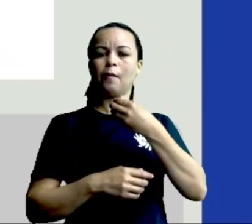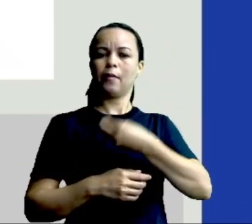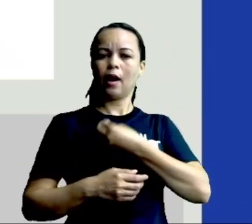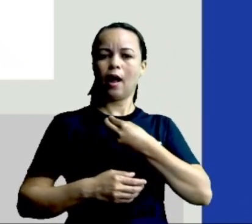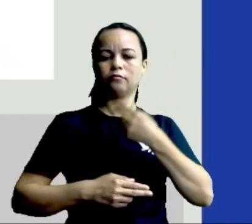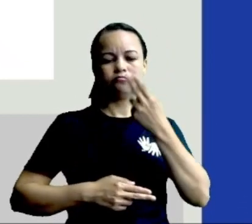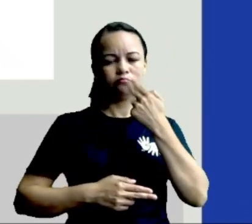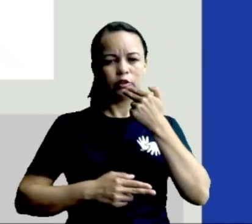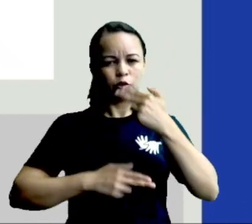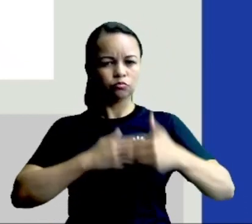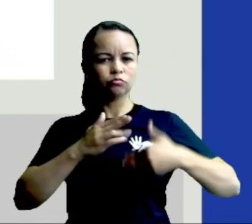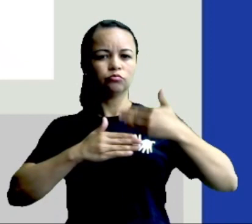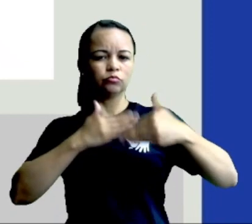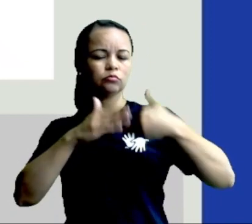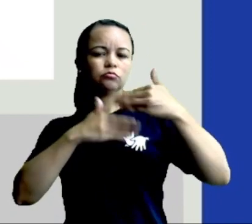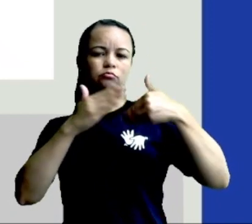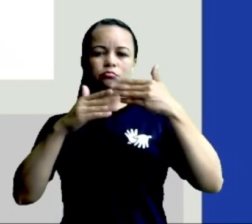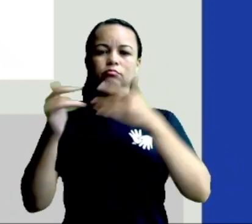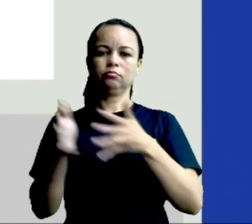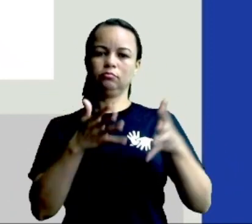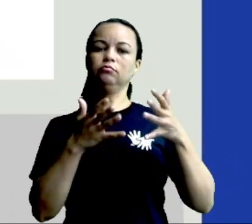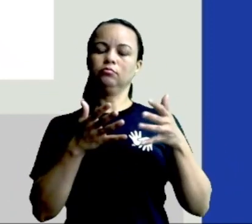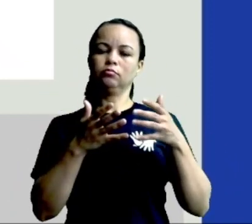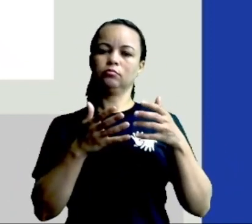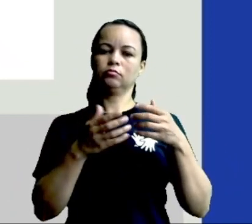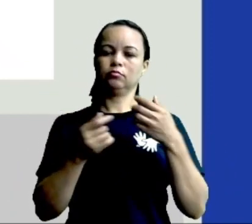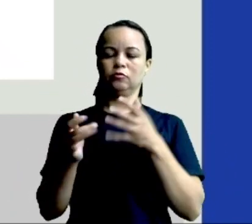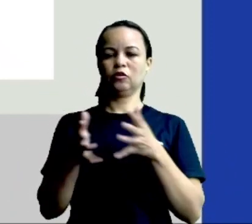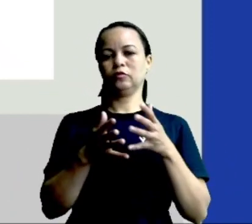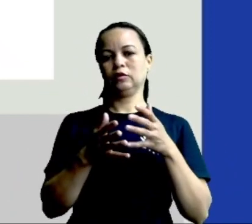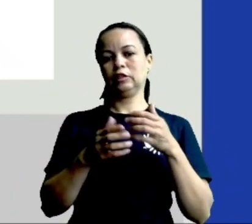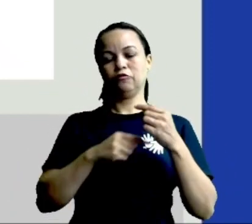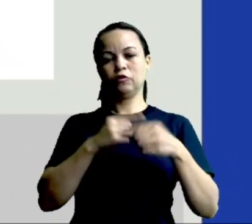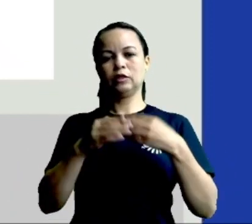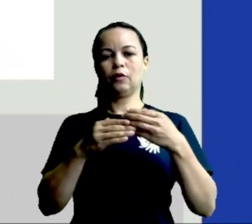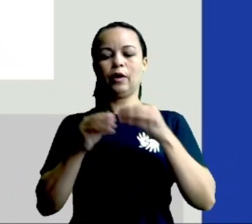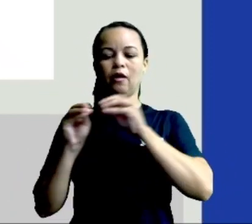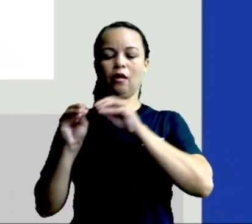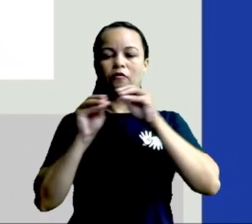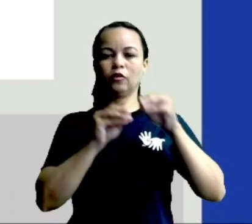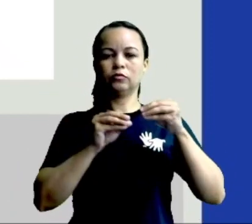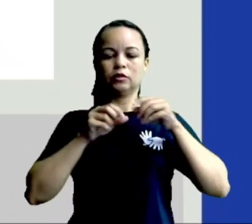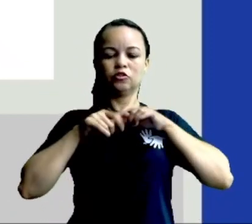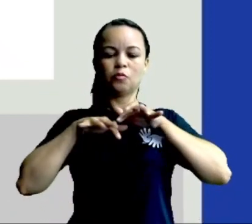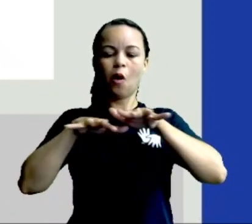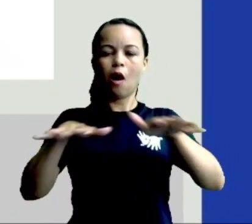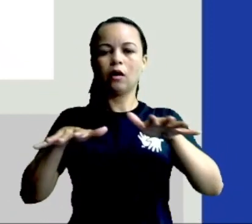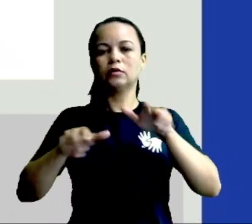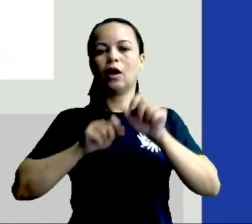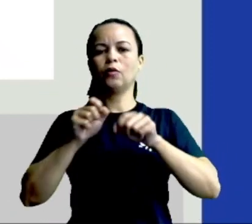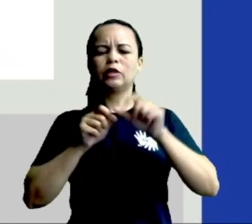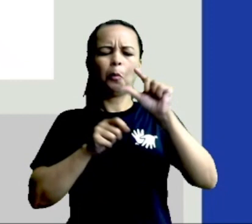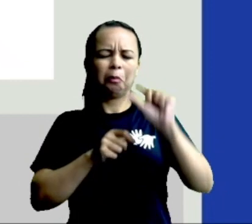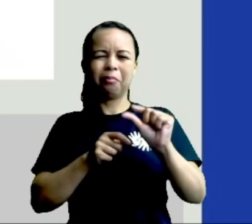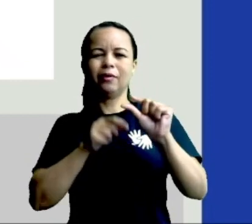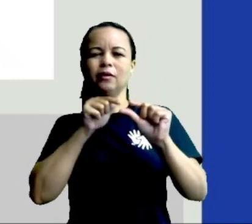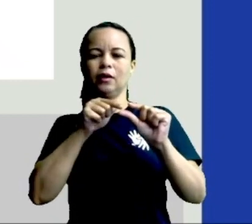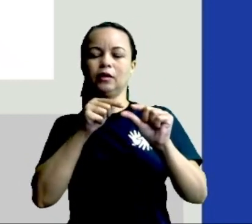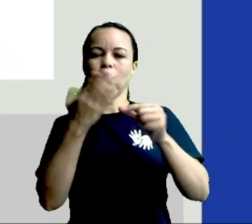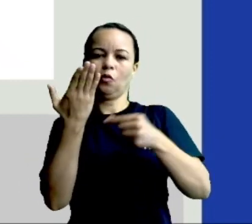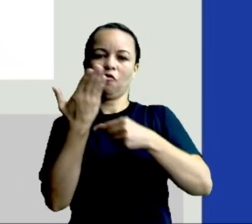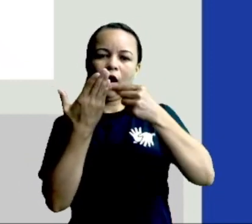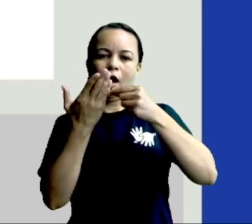se nutrirem. Por quê? Através de difusão e por osmose, eles vão transportar aquilo que ele necessita, porque eles são muito pequenos, eles não têm